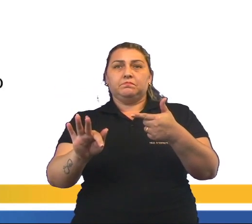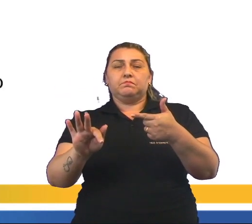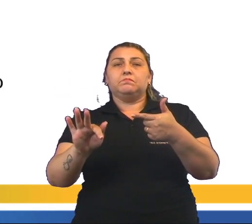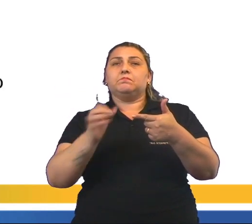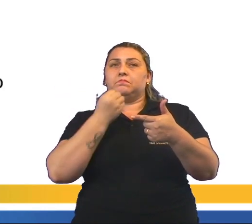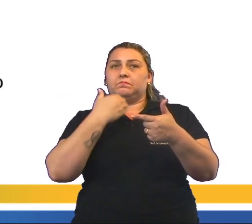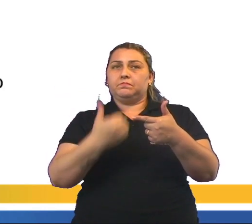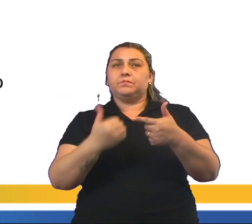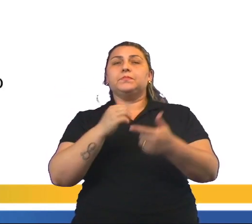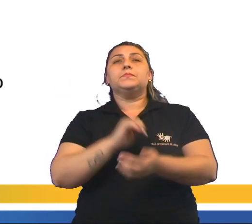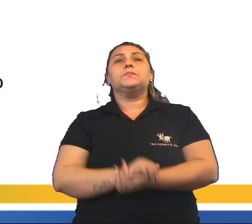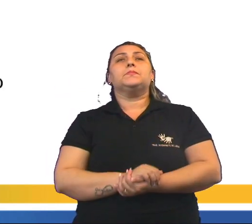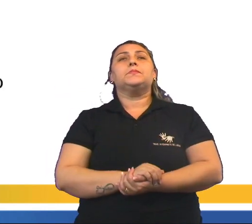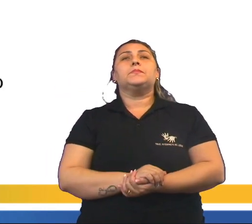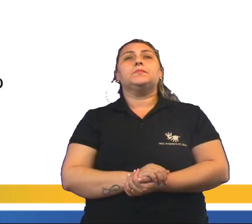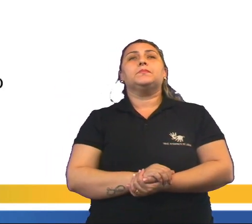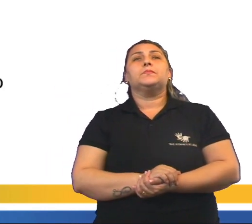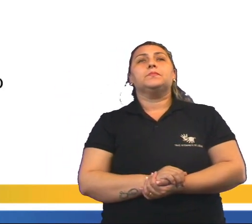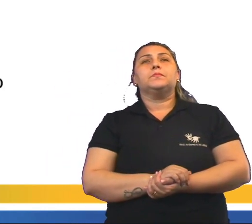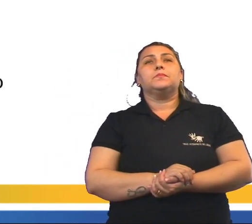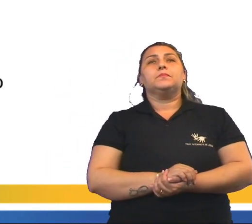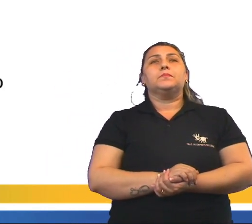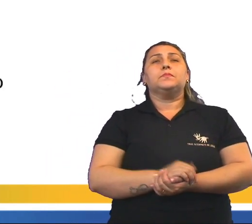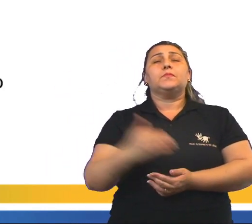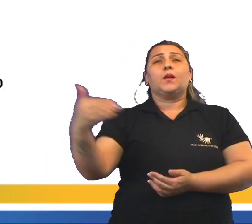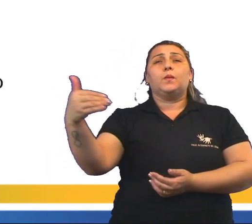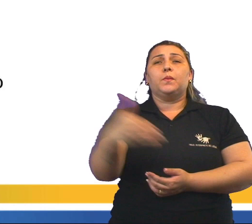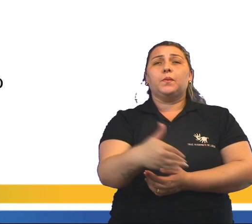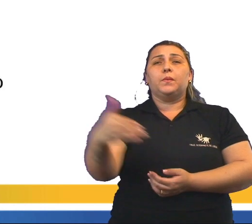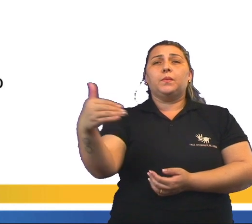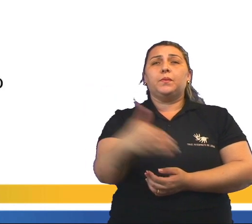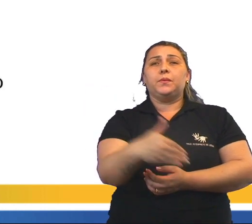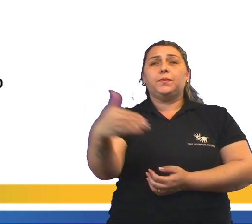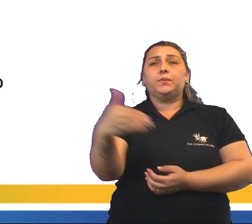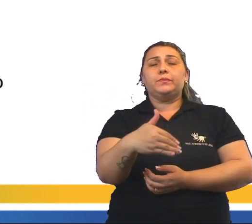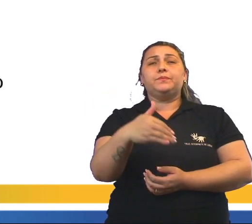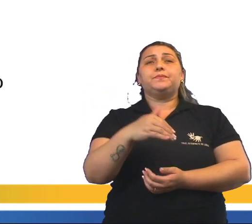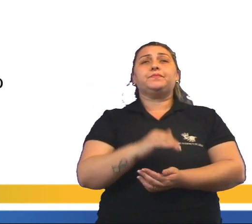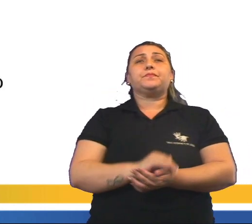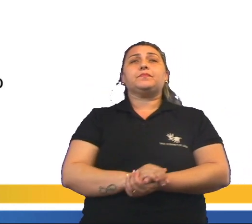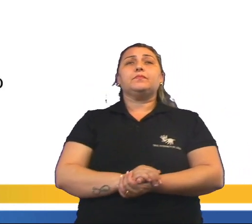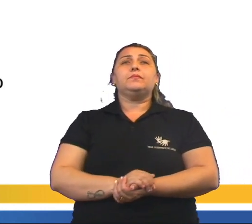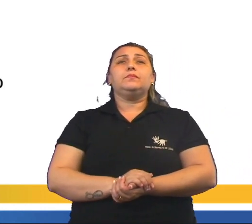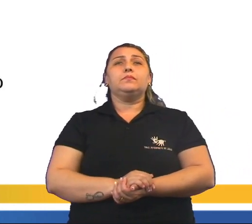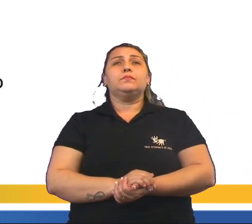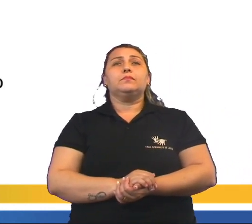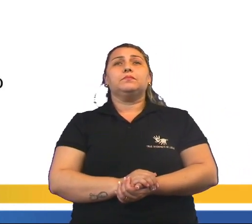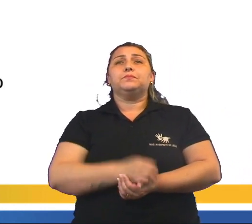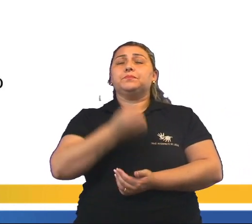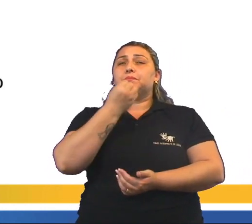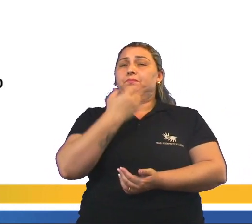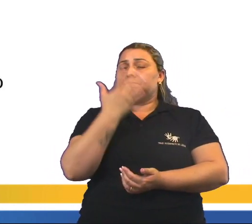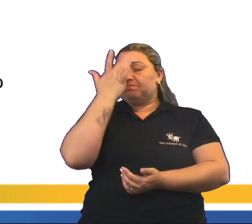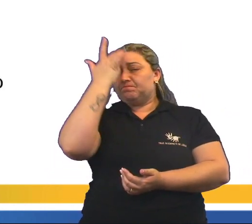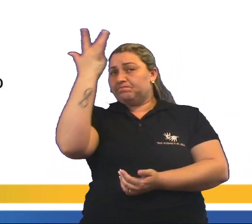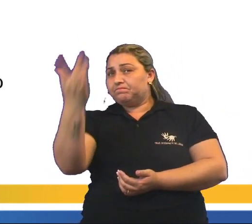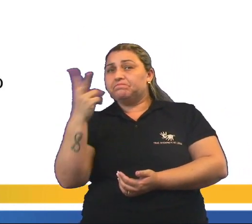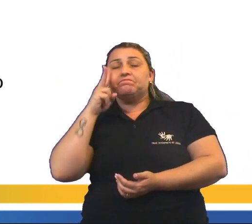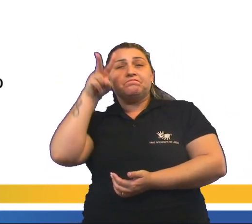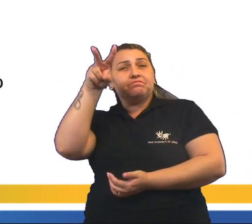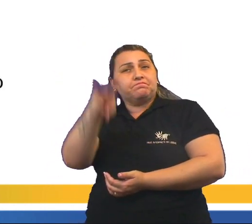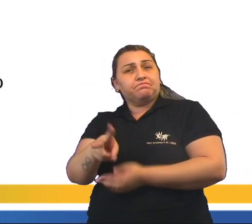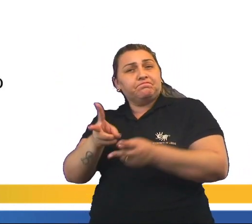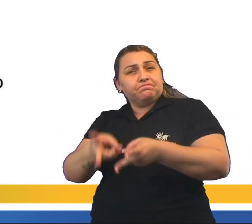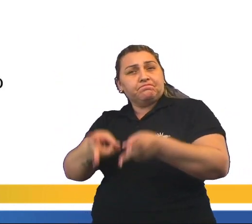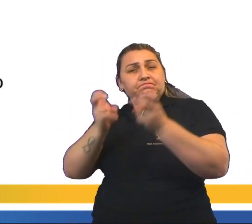bem bom então vejamos agora quando ele é constante quando ele é constante é muito bom e fácil de